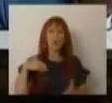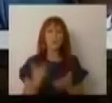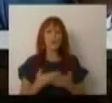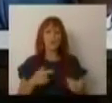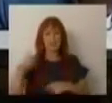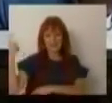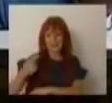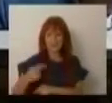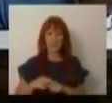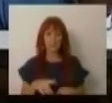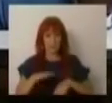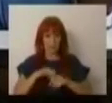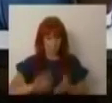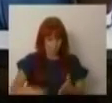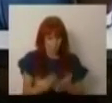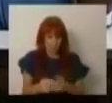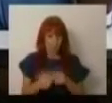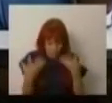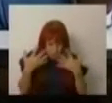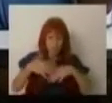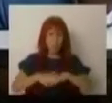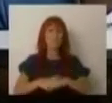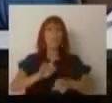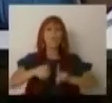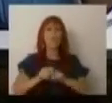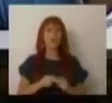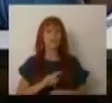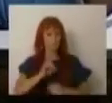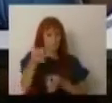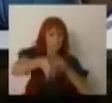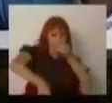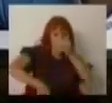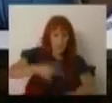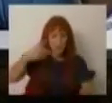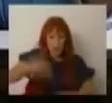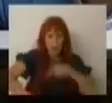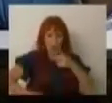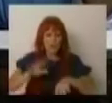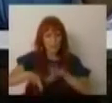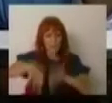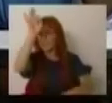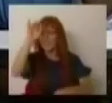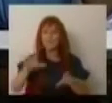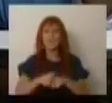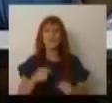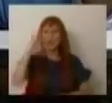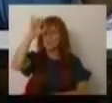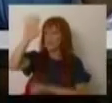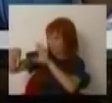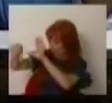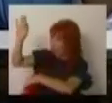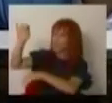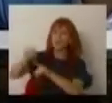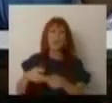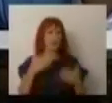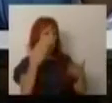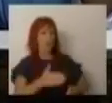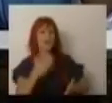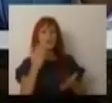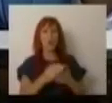a diretiva que faz esta proposta de integração é a sobreposição de corpos não eleitos aos governos eleitos, que não se